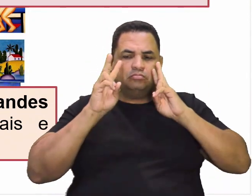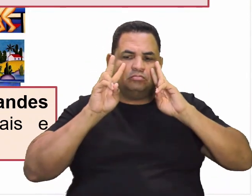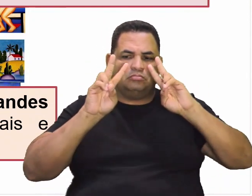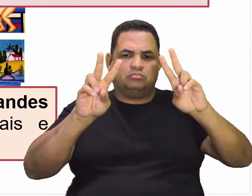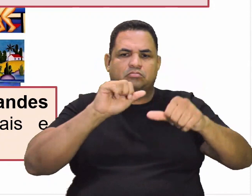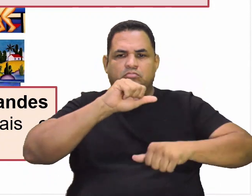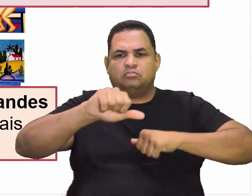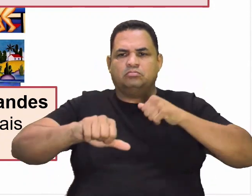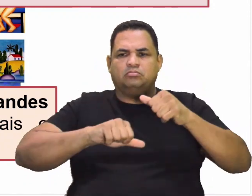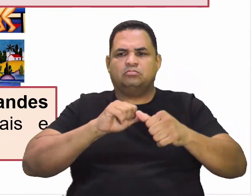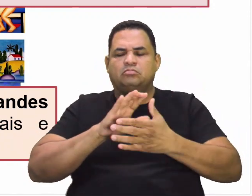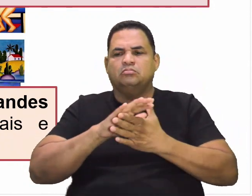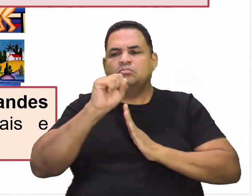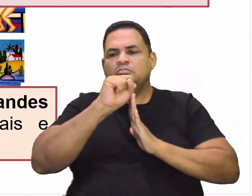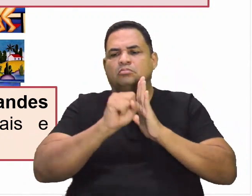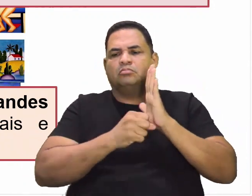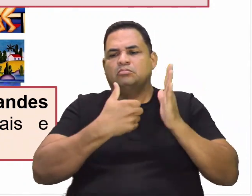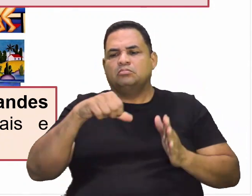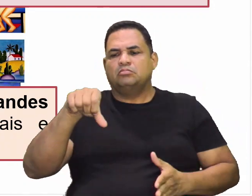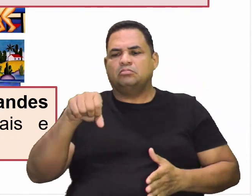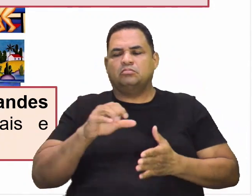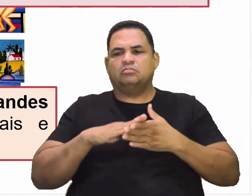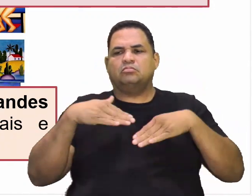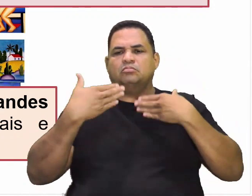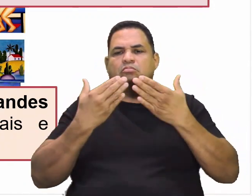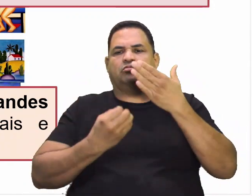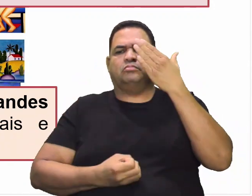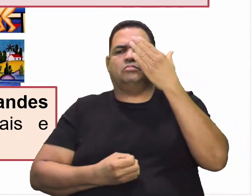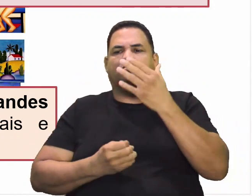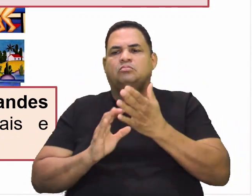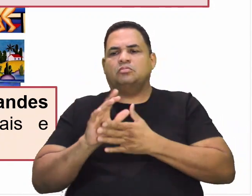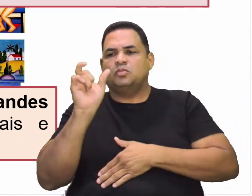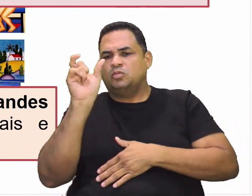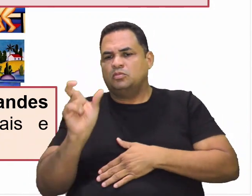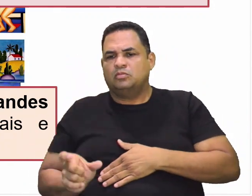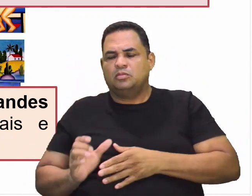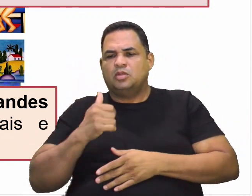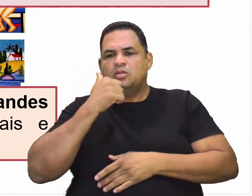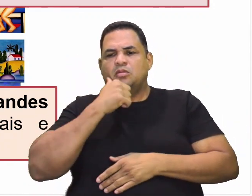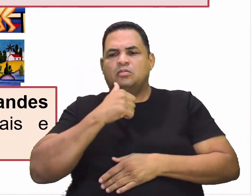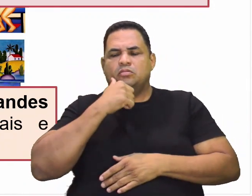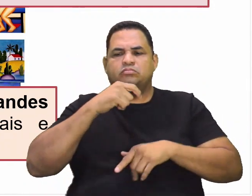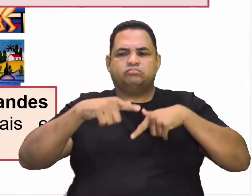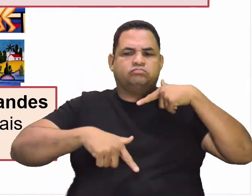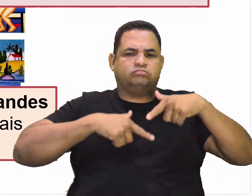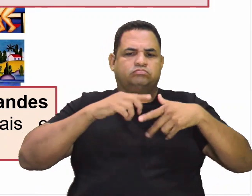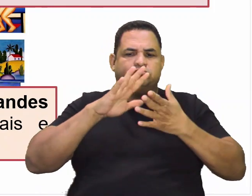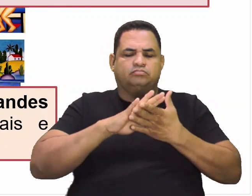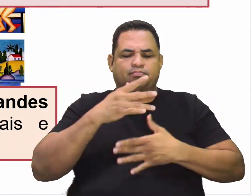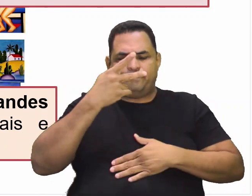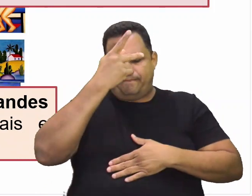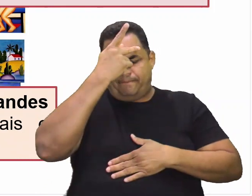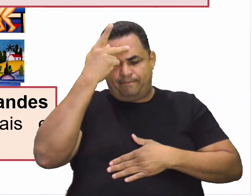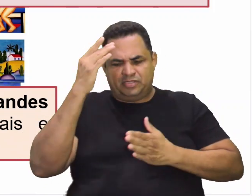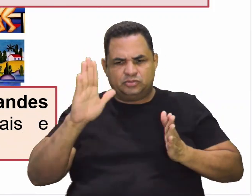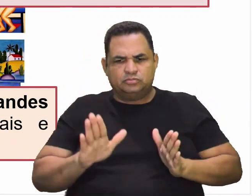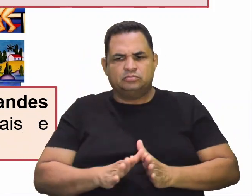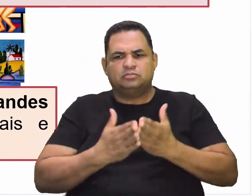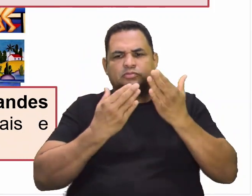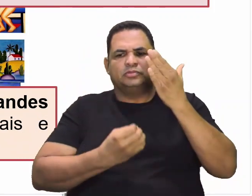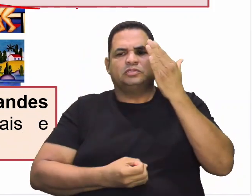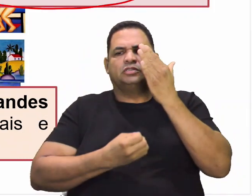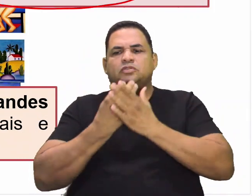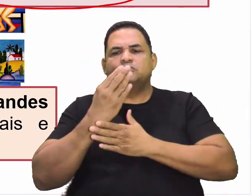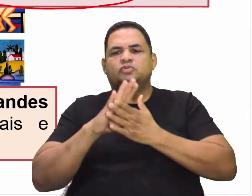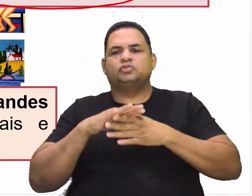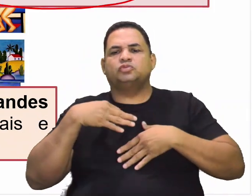história foi modificada a partir do século XIX, quando sujeitos como mulheres, operários, pessoas pobres, passaram a aparecer